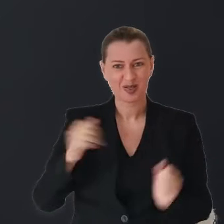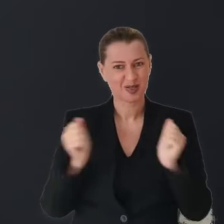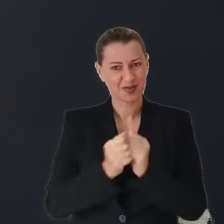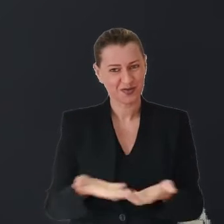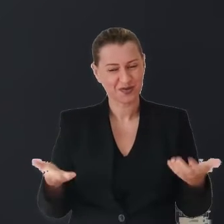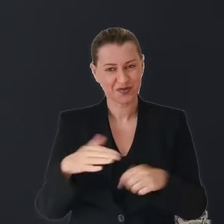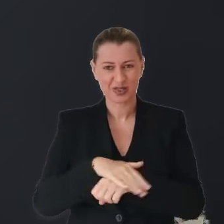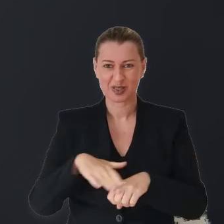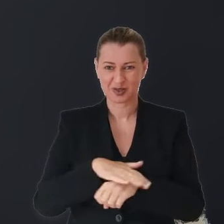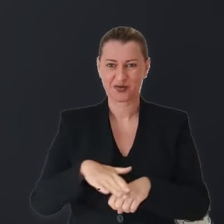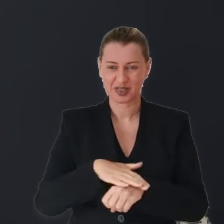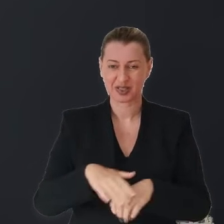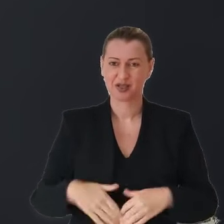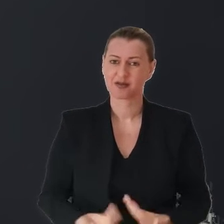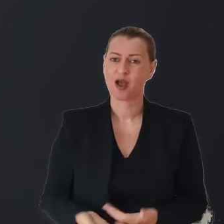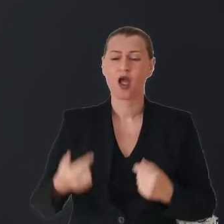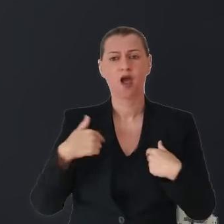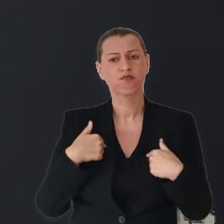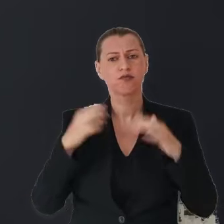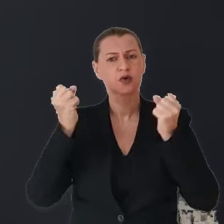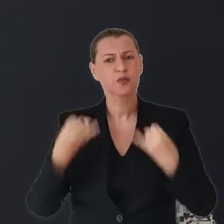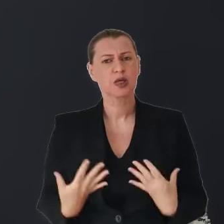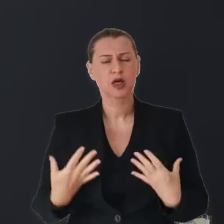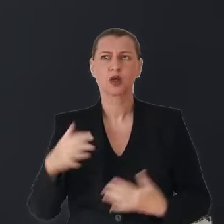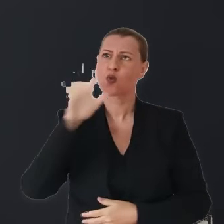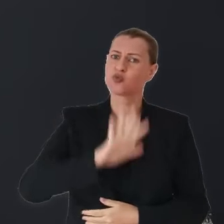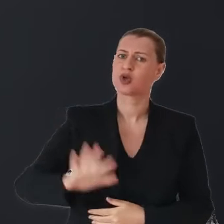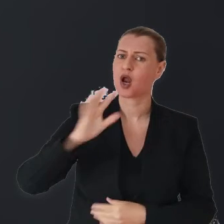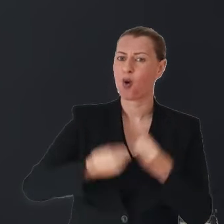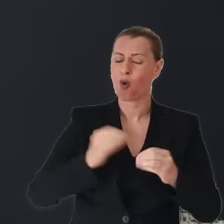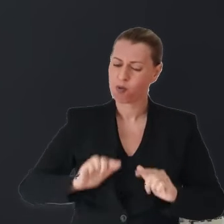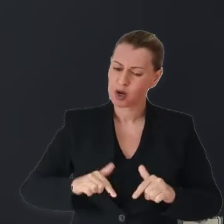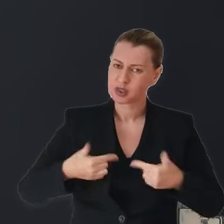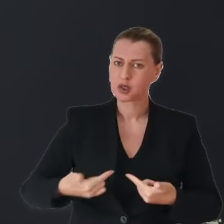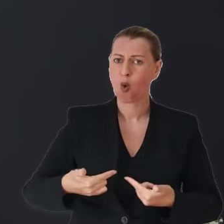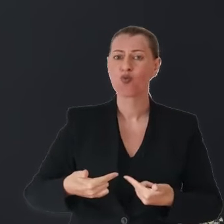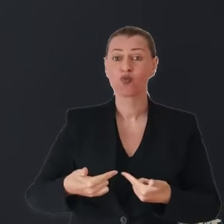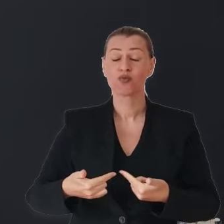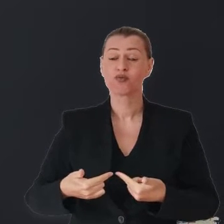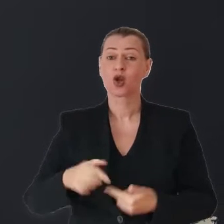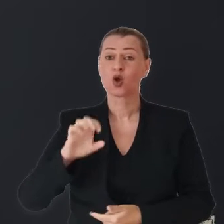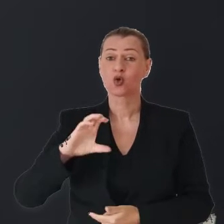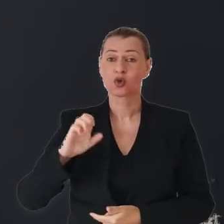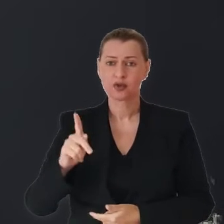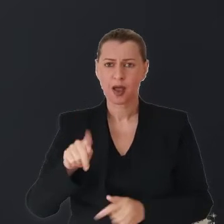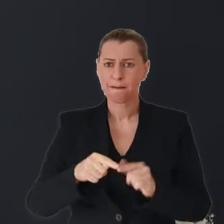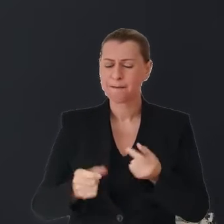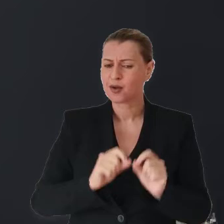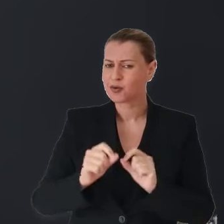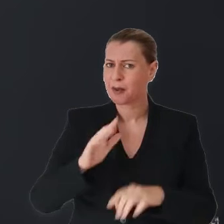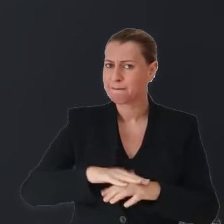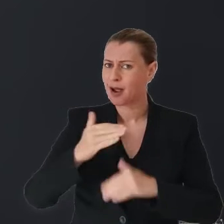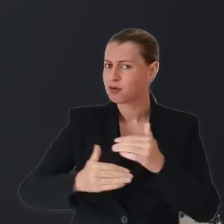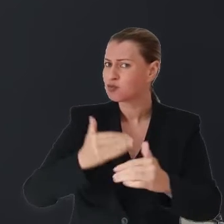aqui conversando com vocês. Eu dei uma explicação um pouco ampla sobre a atuação do CEP, professora, mas ele vai bem além